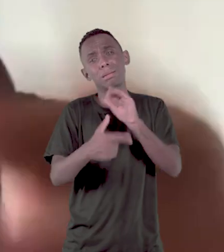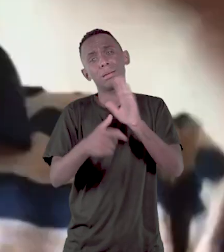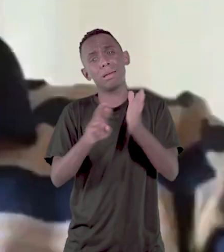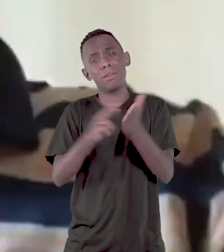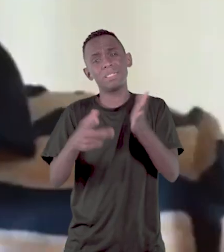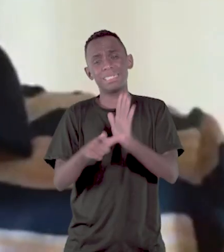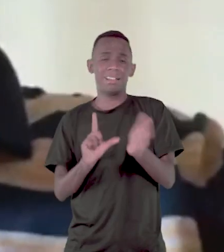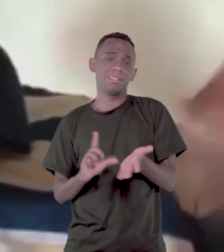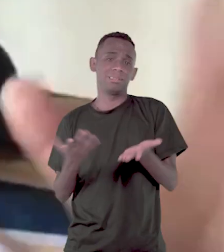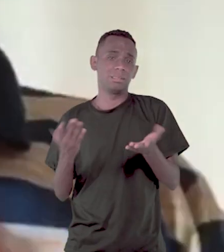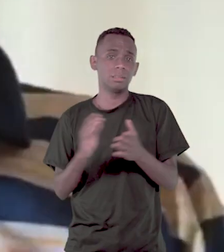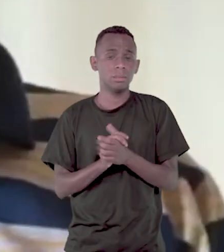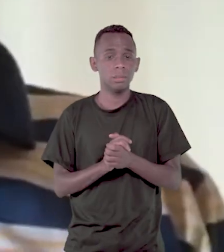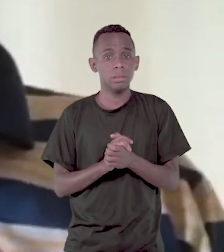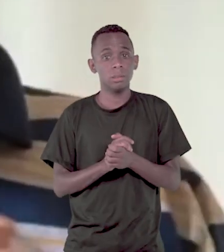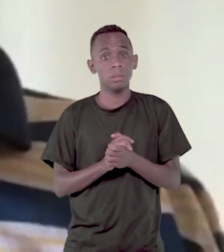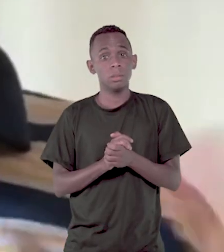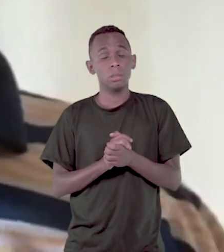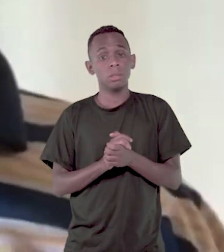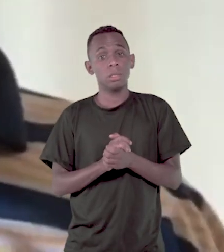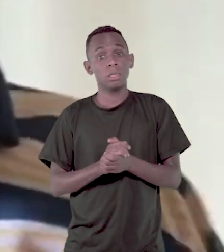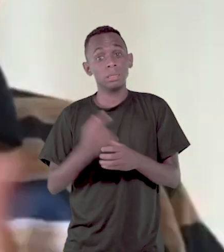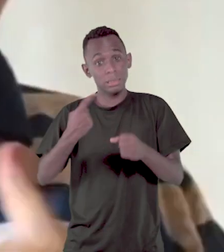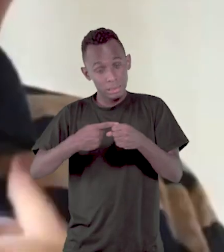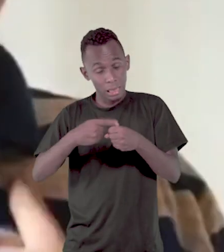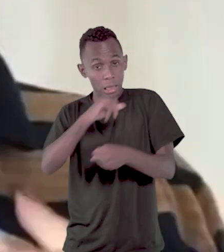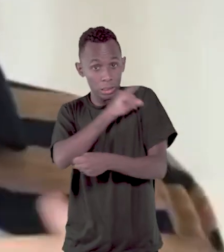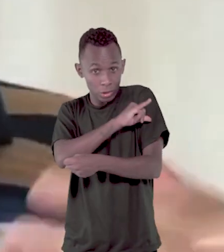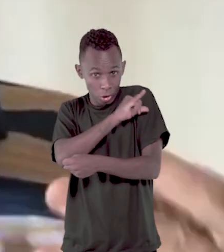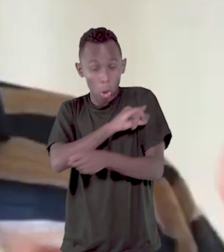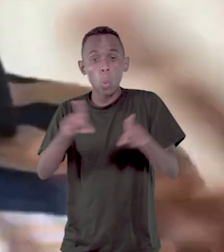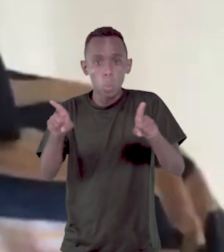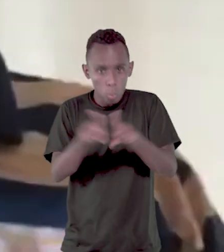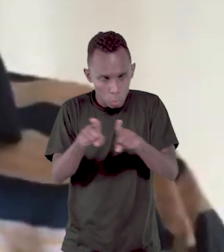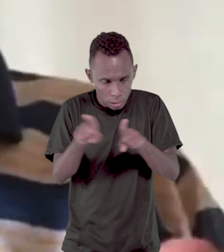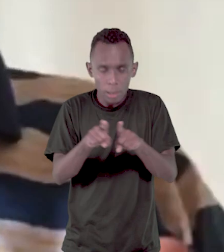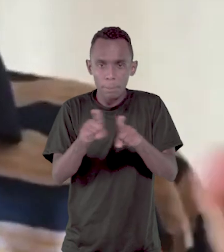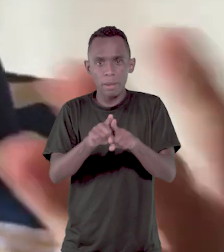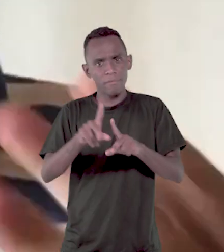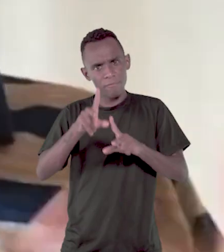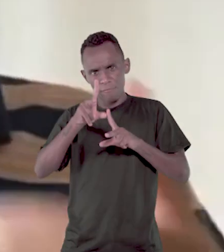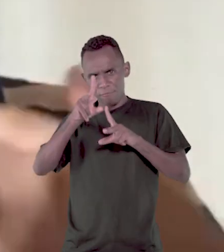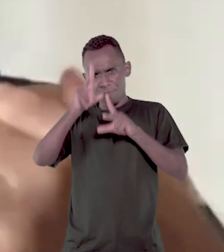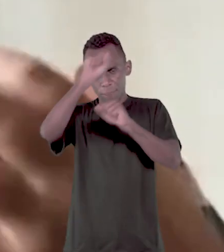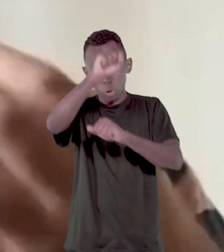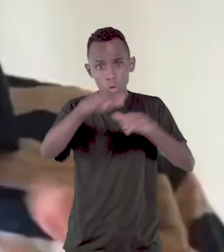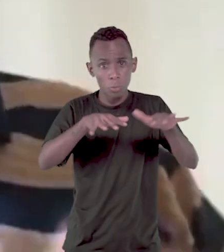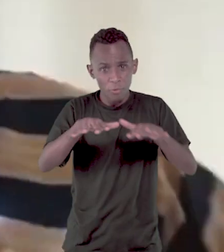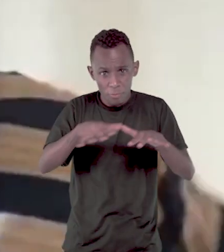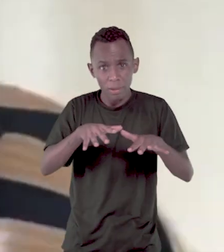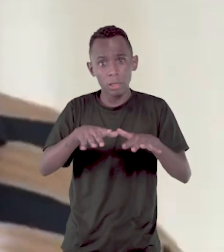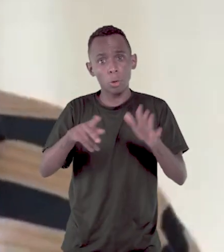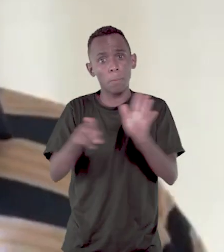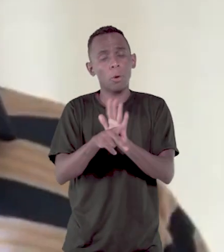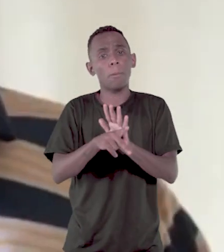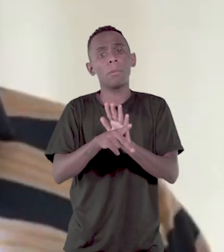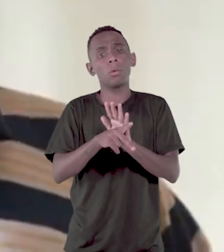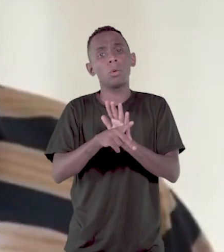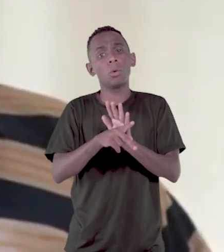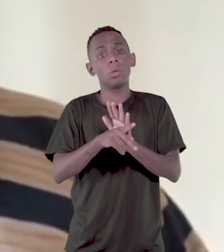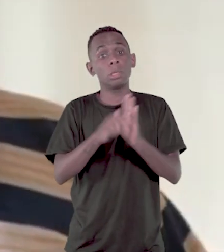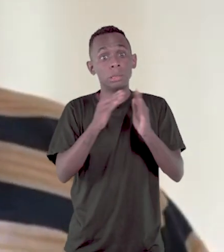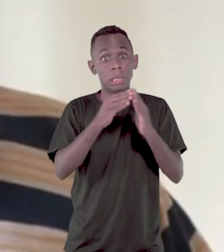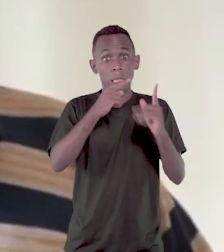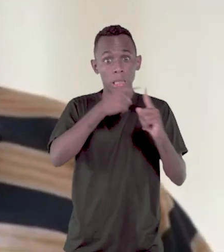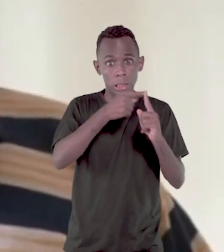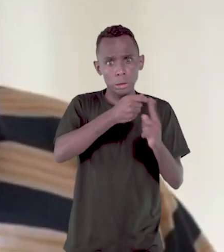absolutamente nada, é outra história. Rio de Janeiro, também, o Rio de Janeiro tem uma fortíssima corrente do